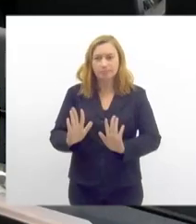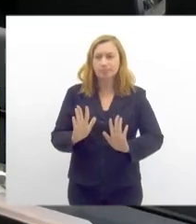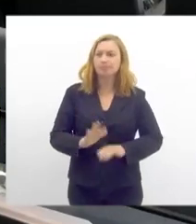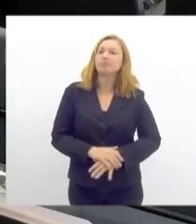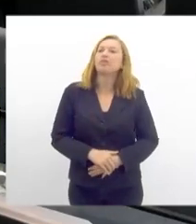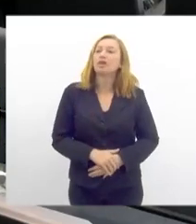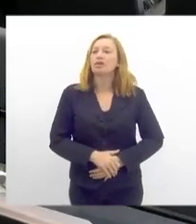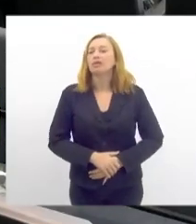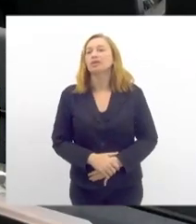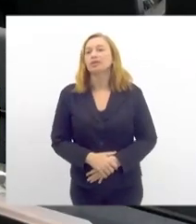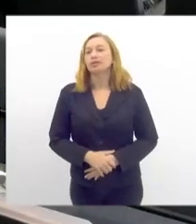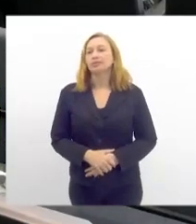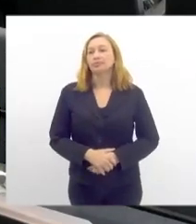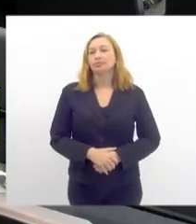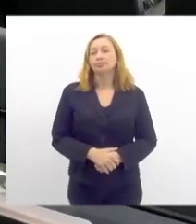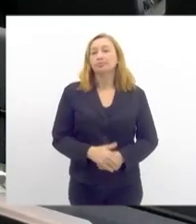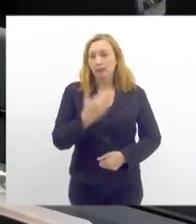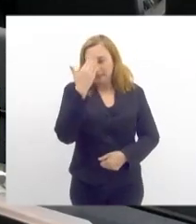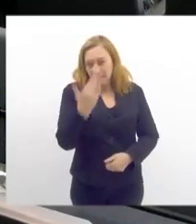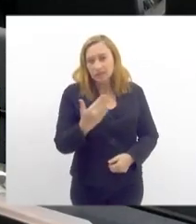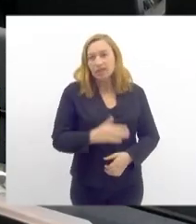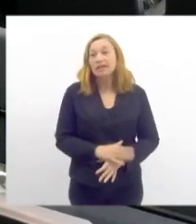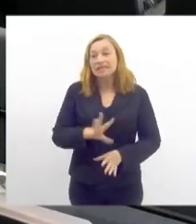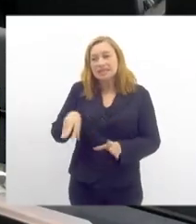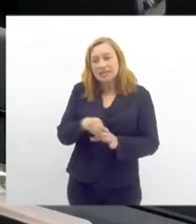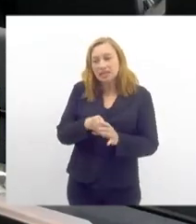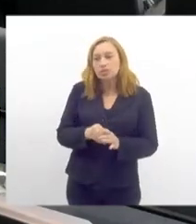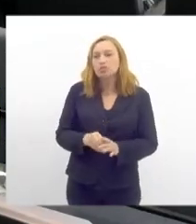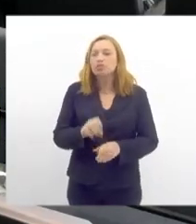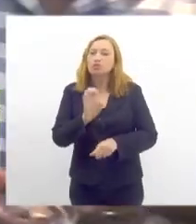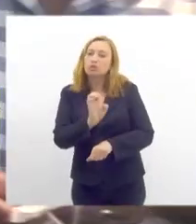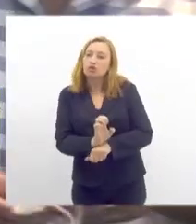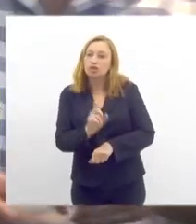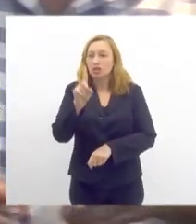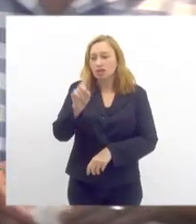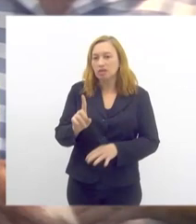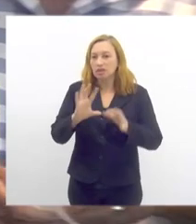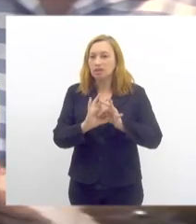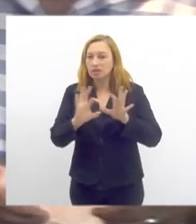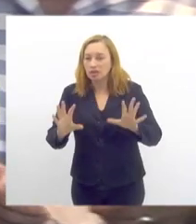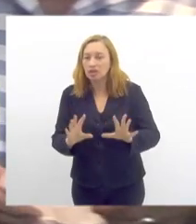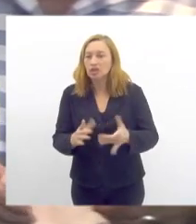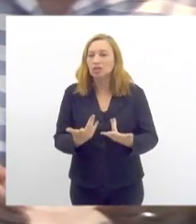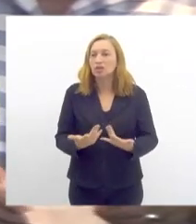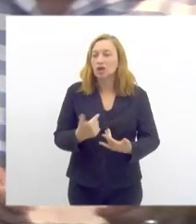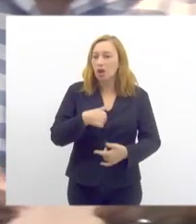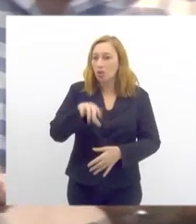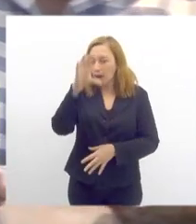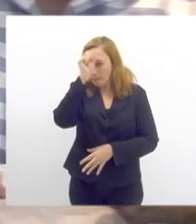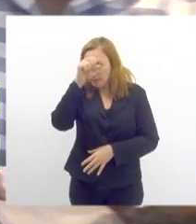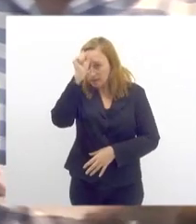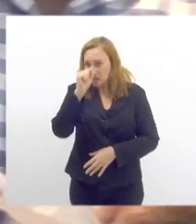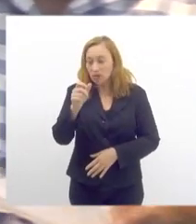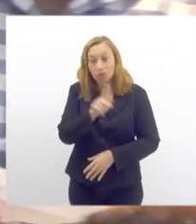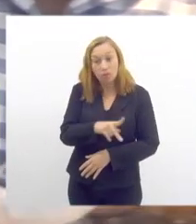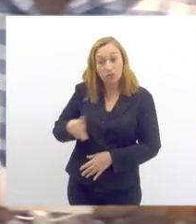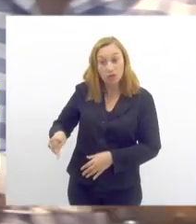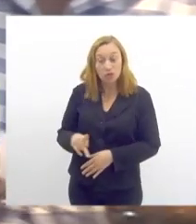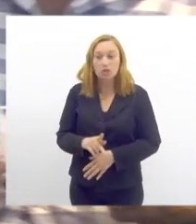dentro do... Palavra. Obrigado, deputado. Dentro do Estado Democrático de Direito, um dos pilares, como eu aprendi isso hoje com o meu professor,